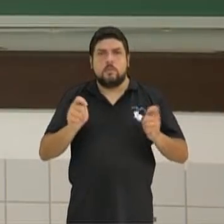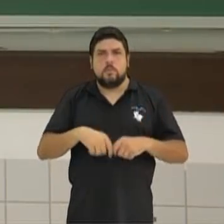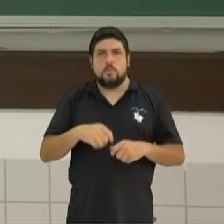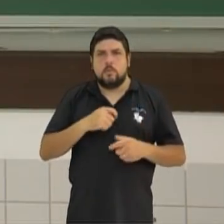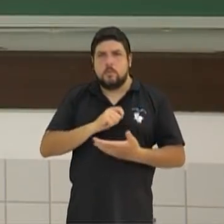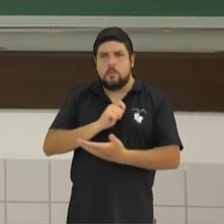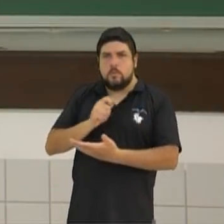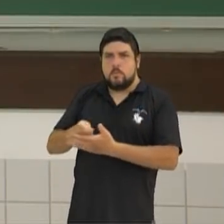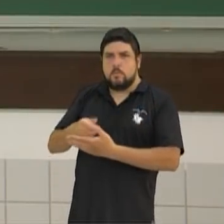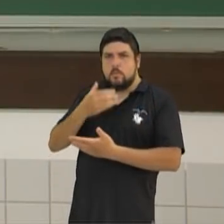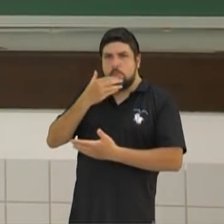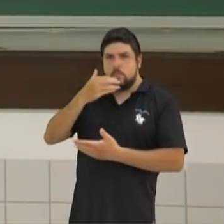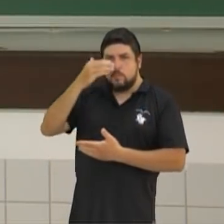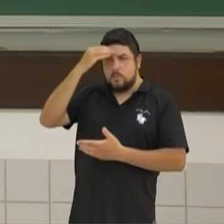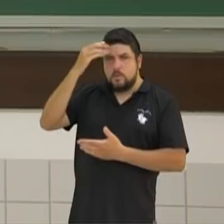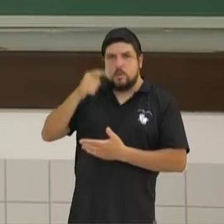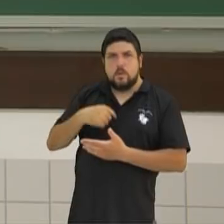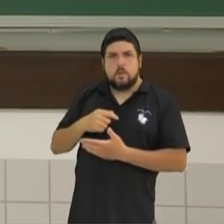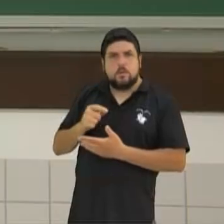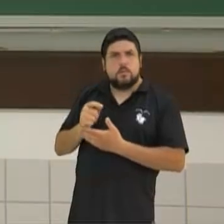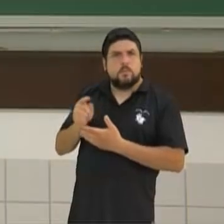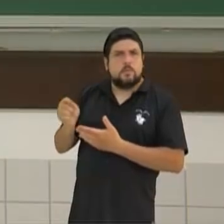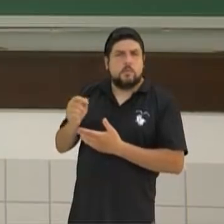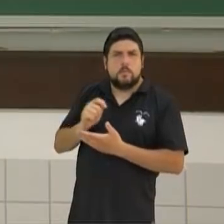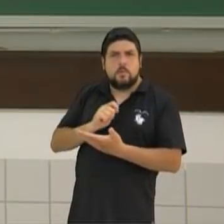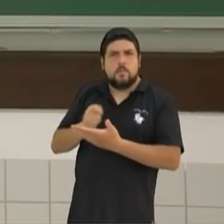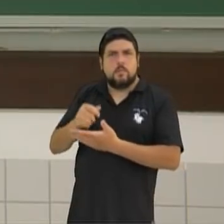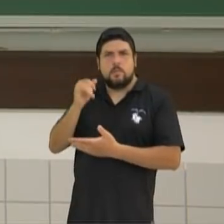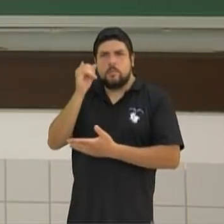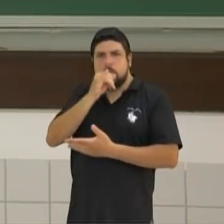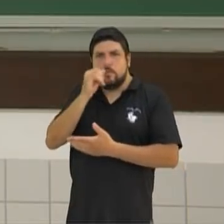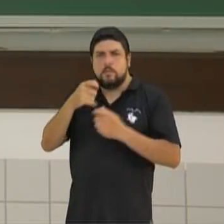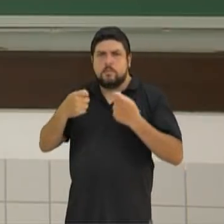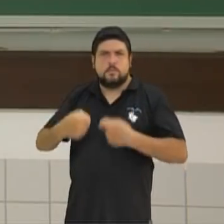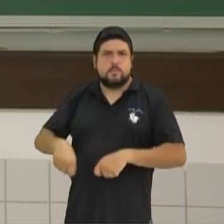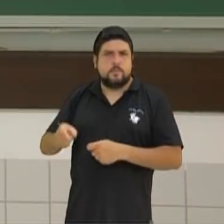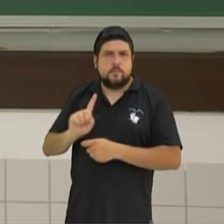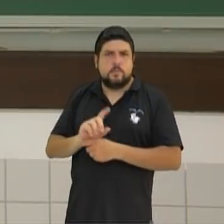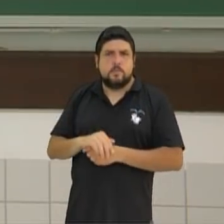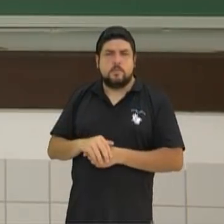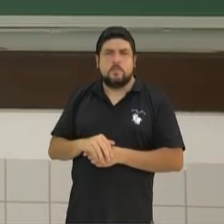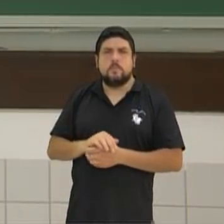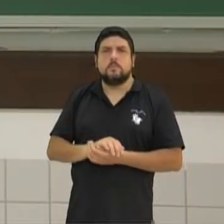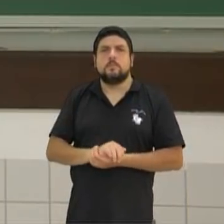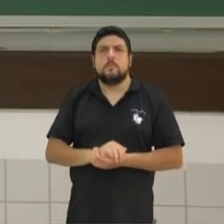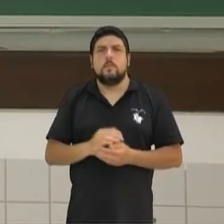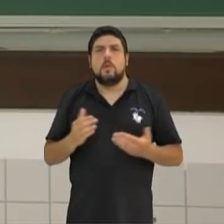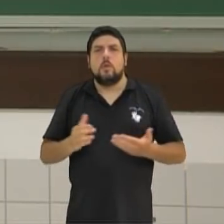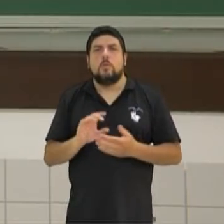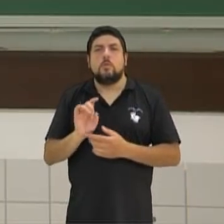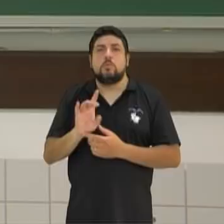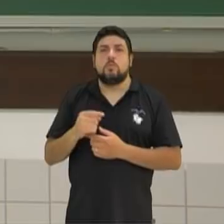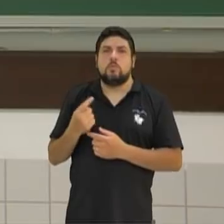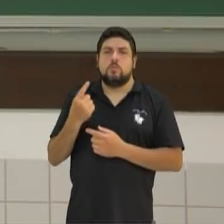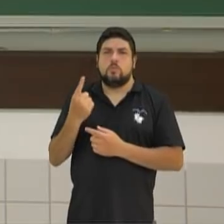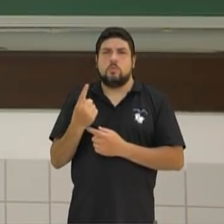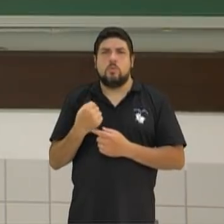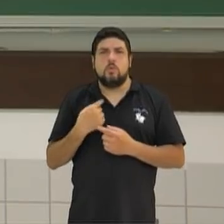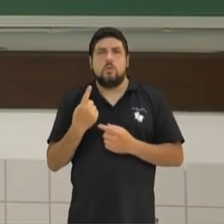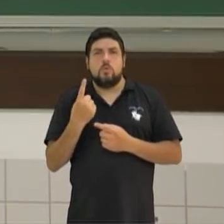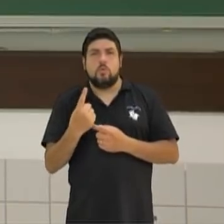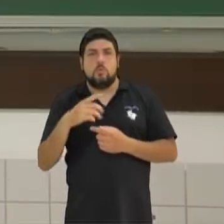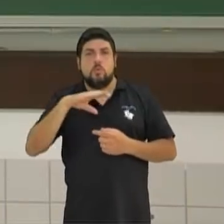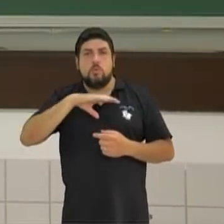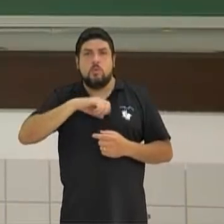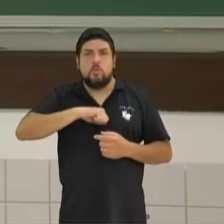do que você pagar para os italianos. Você só tinha um atravessador agora, você não tinha dois atravessadores, ou